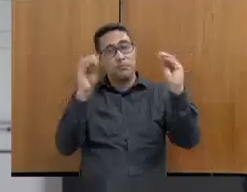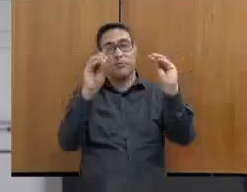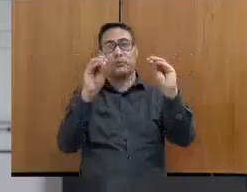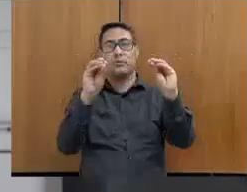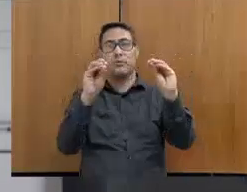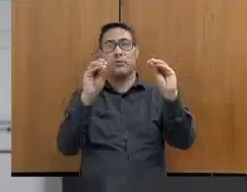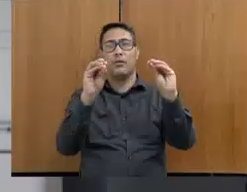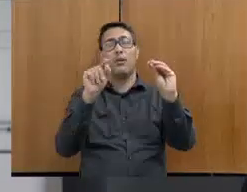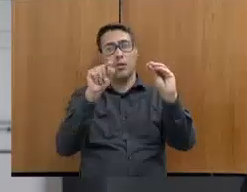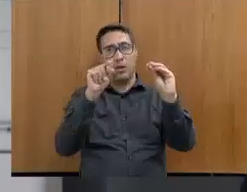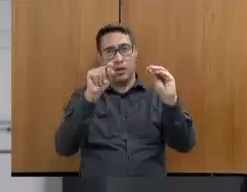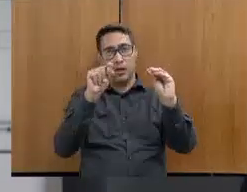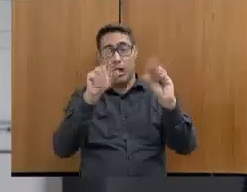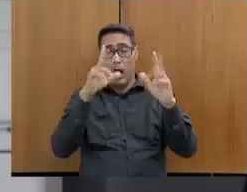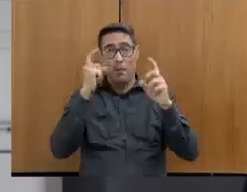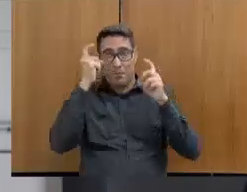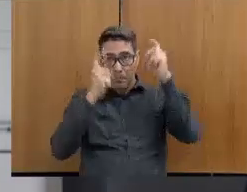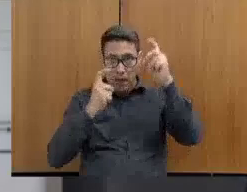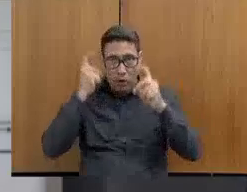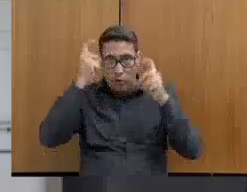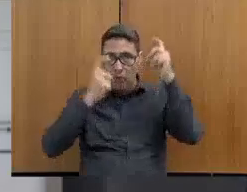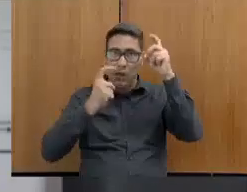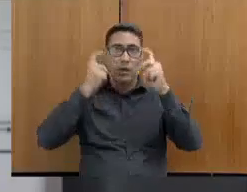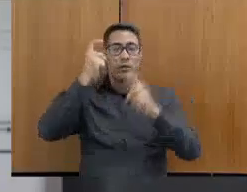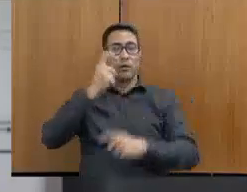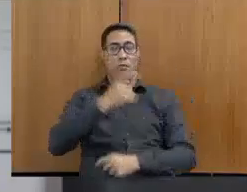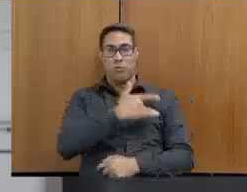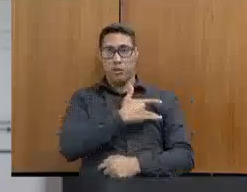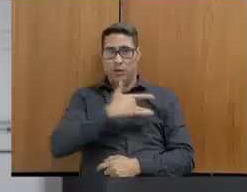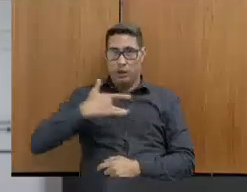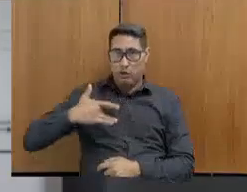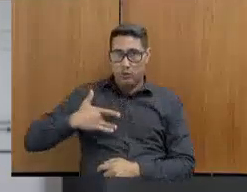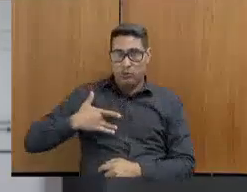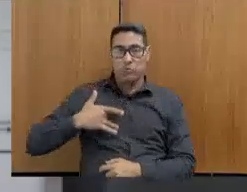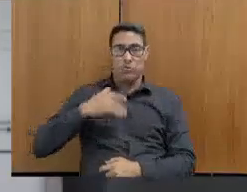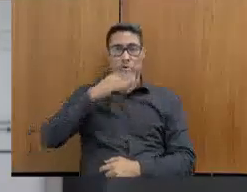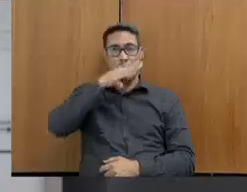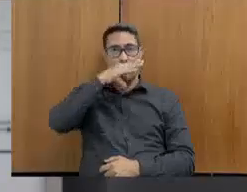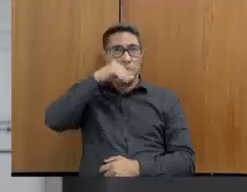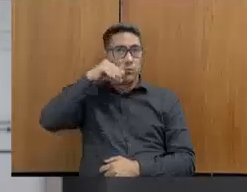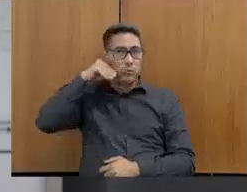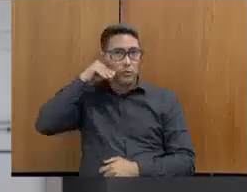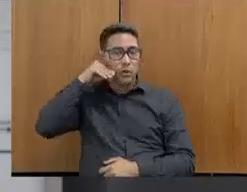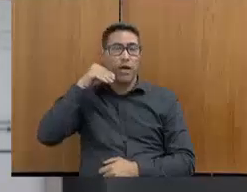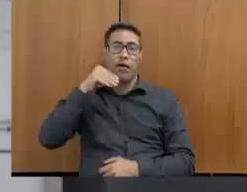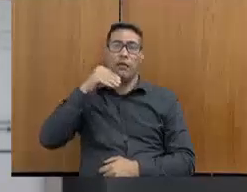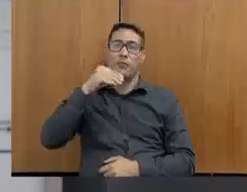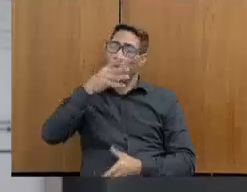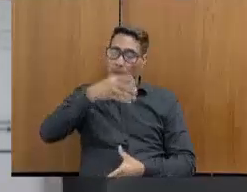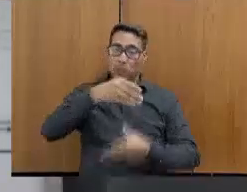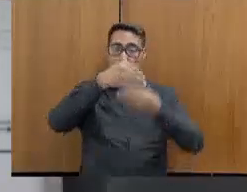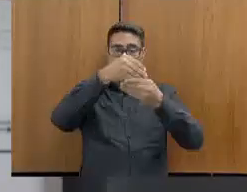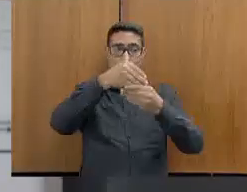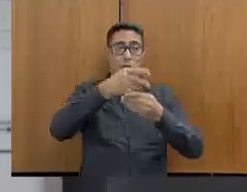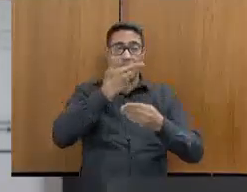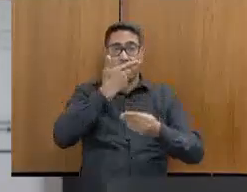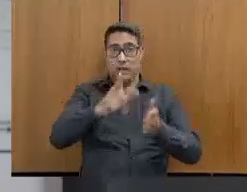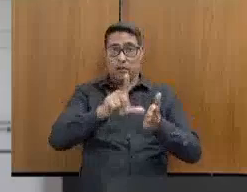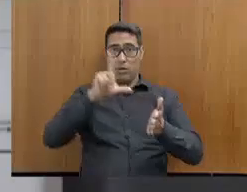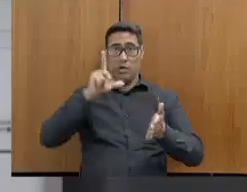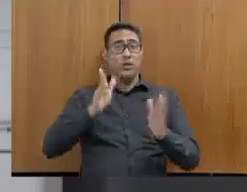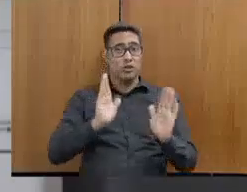com a saúde do servidores E aí reforçar o que já foi dito pelos colegas que precisa apresentar